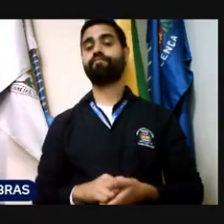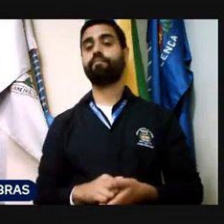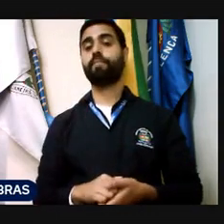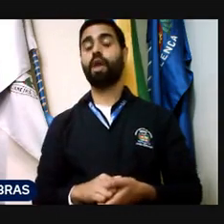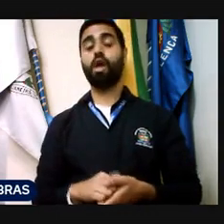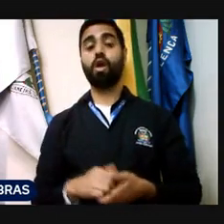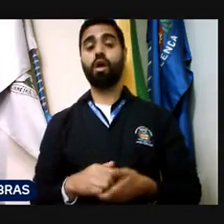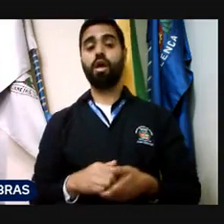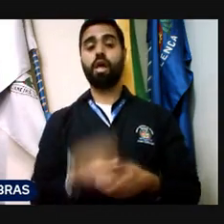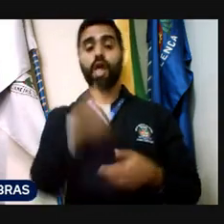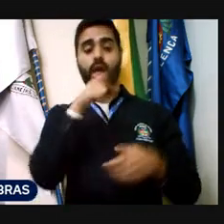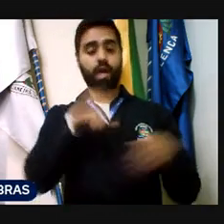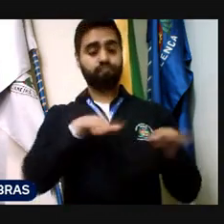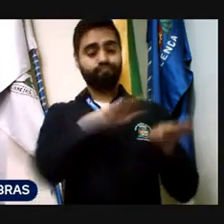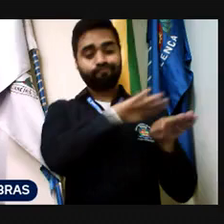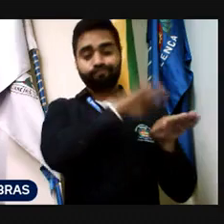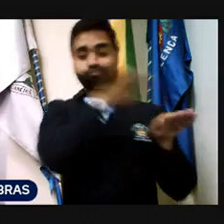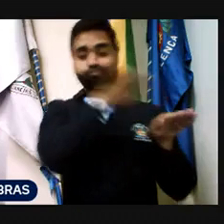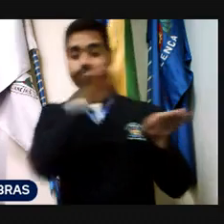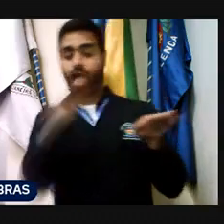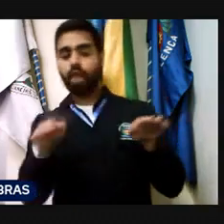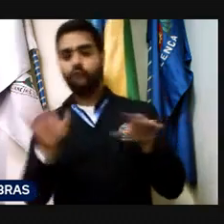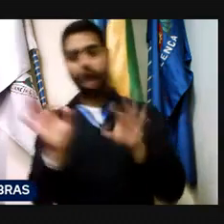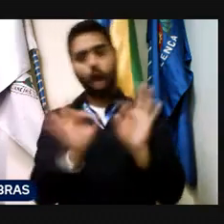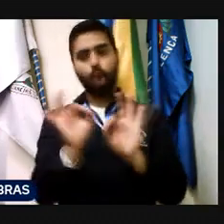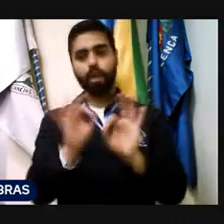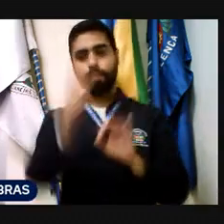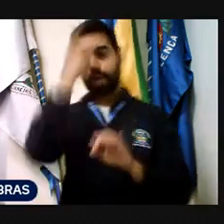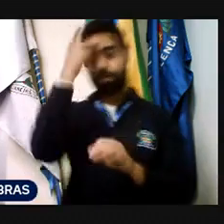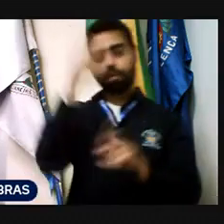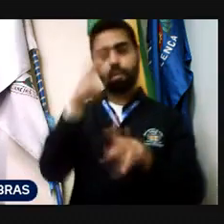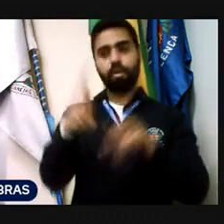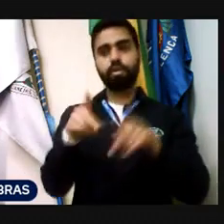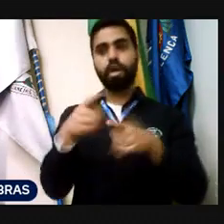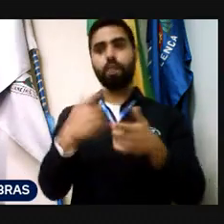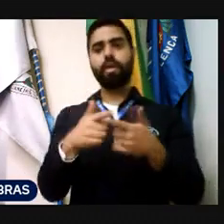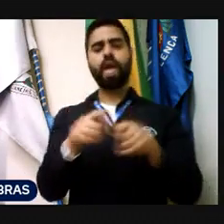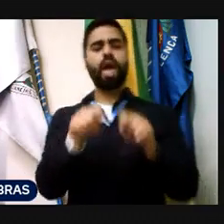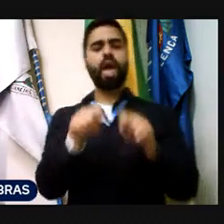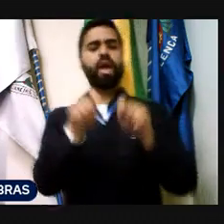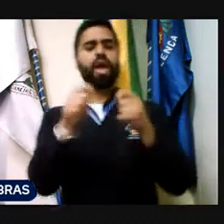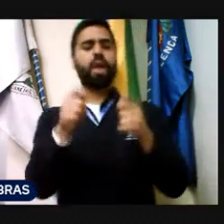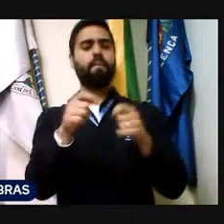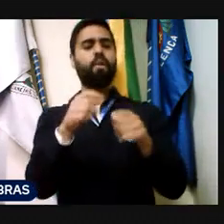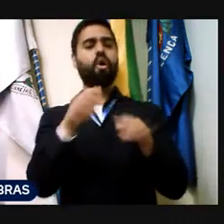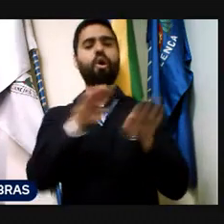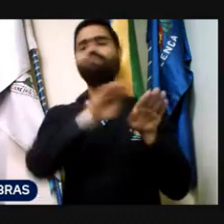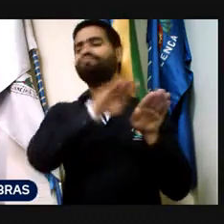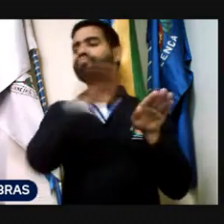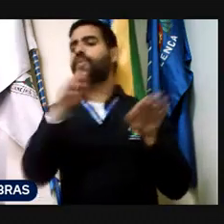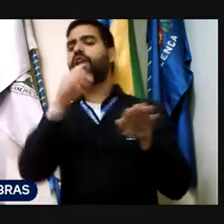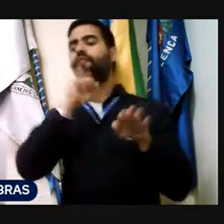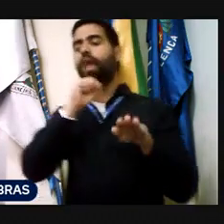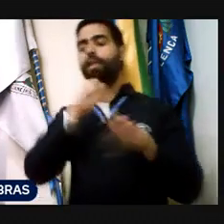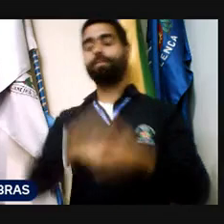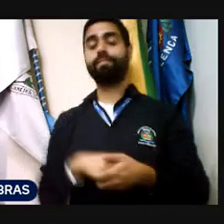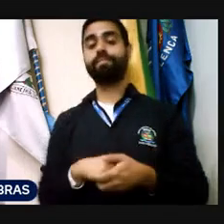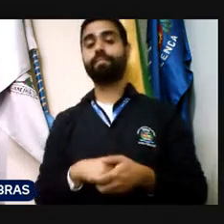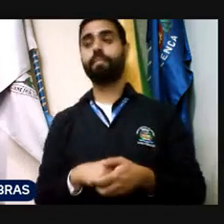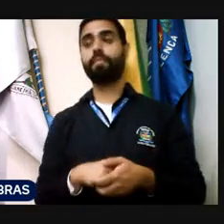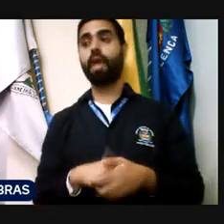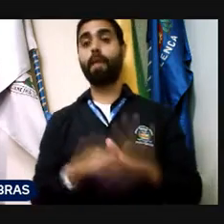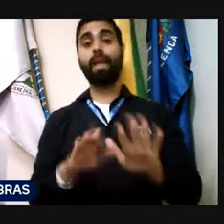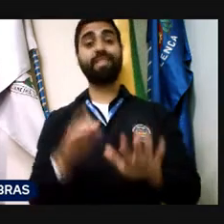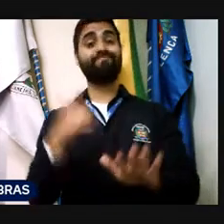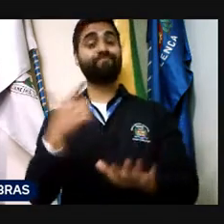que hoje se encontra no local foi improvisada pelos moradores em virtude da queda daquela antiga ponte em dezembro de 2019. Sem